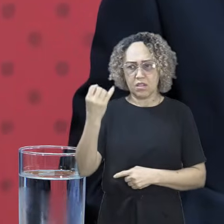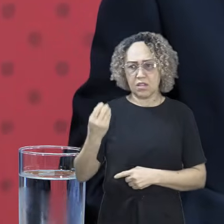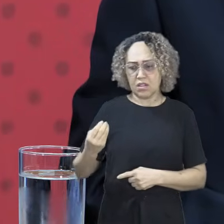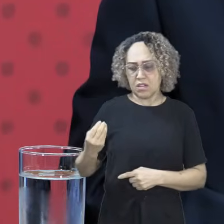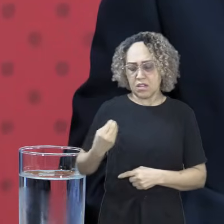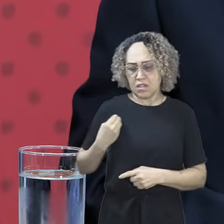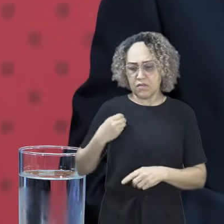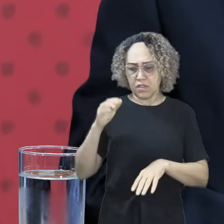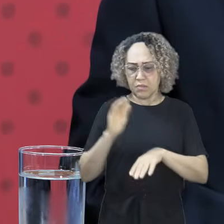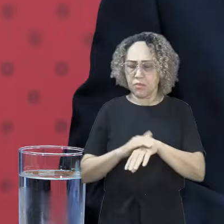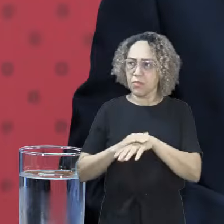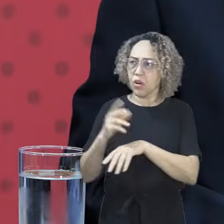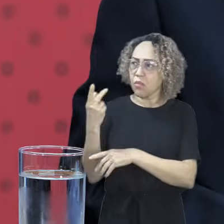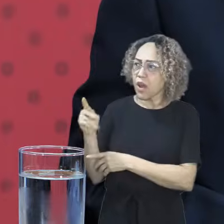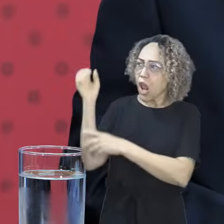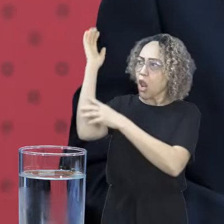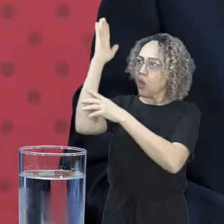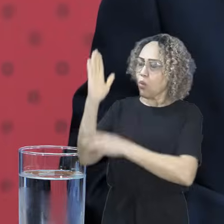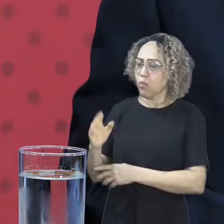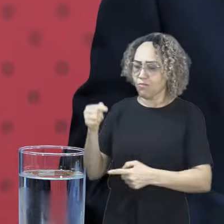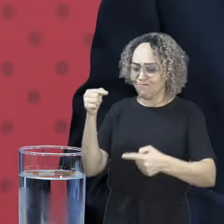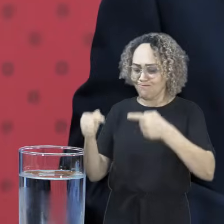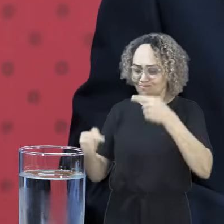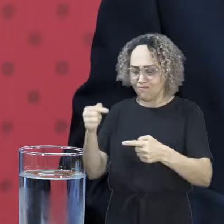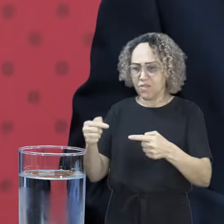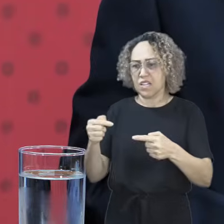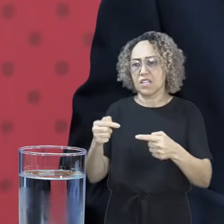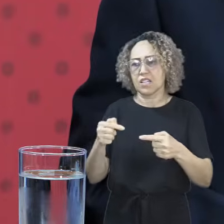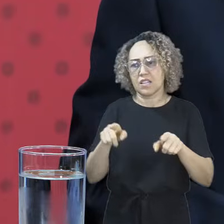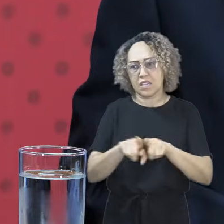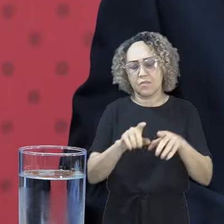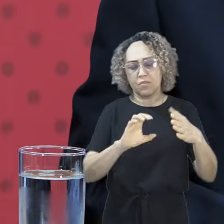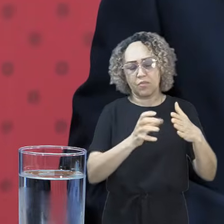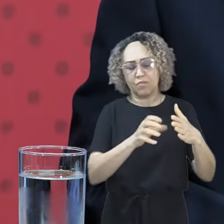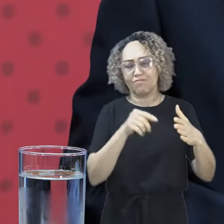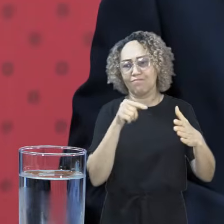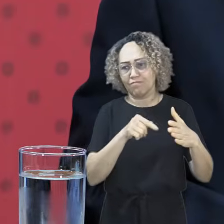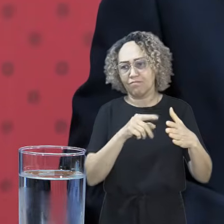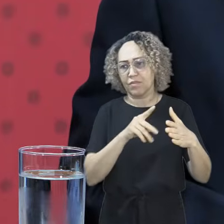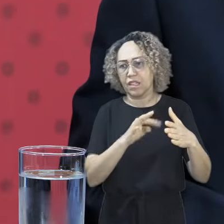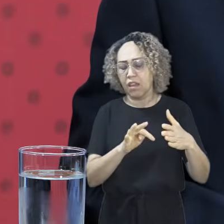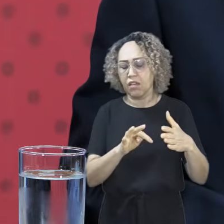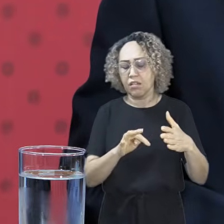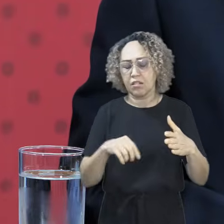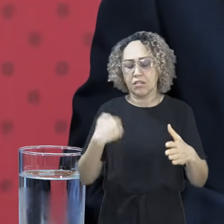da vida política do Partido dos Trabalhadores. Né? Nós estamos vivendo uma conjuntura